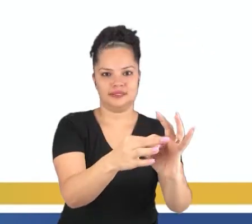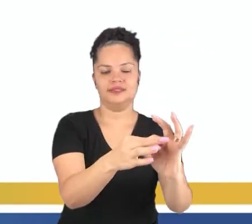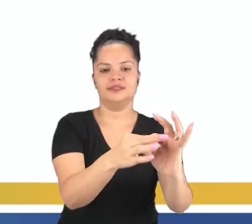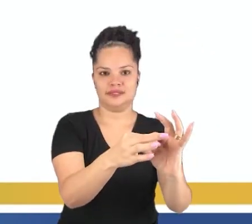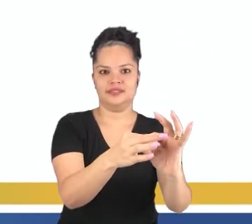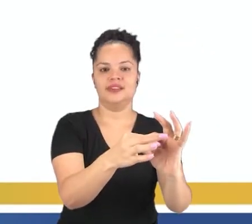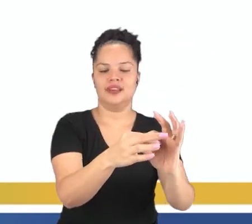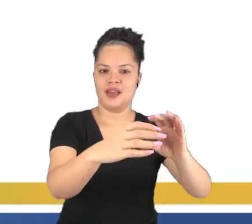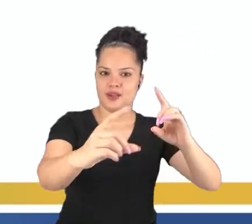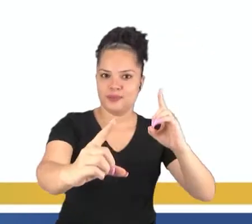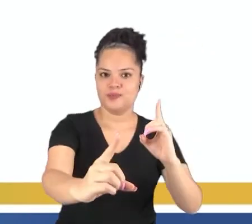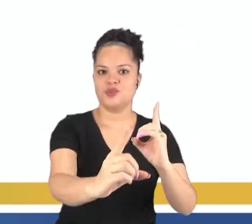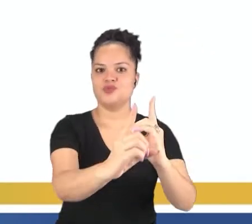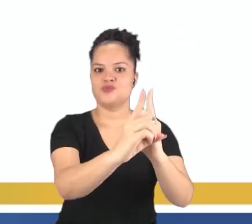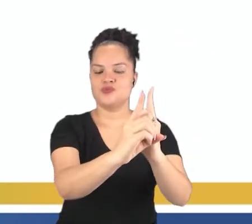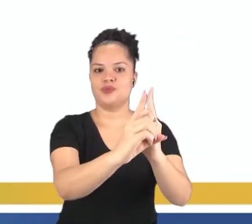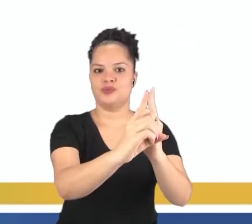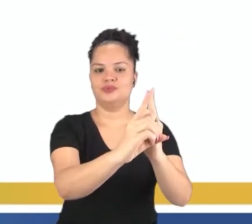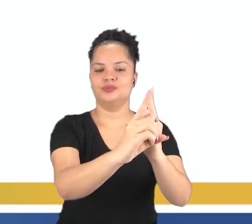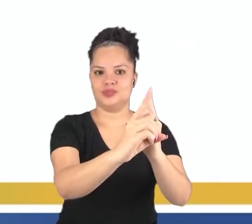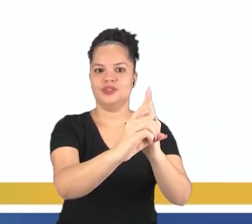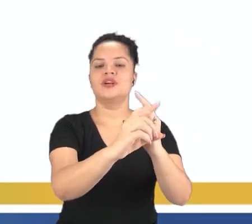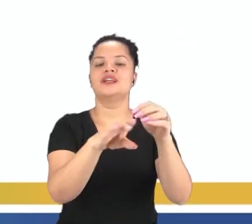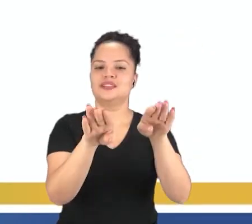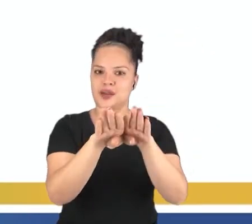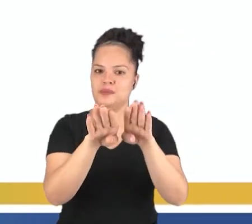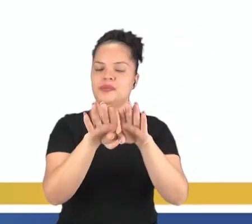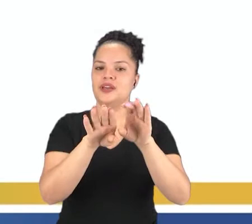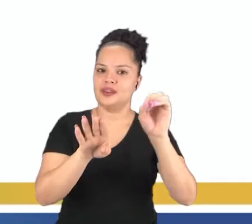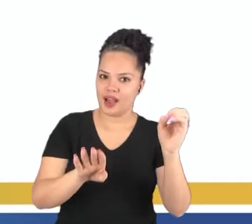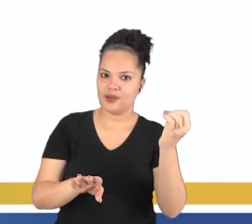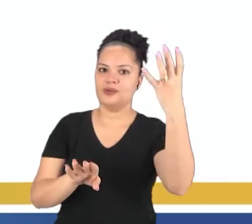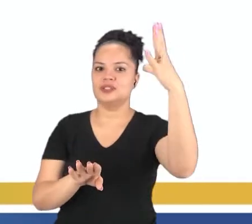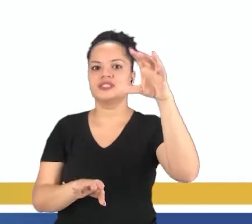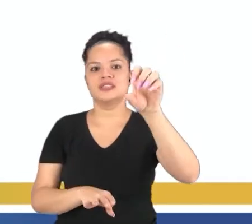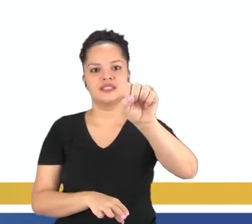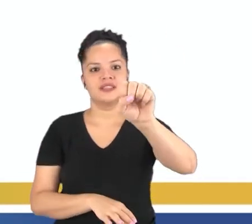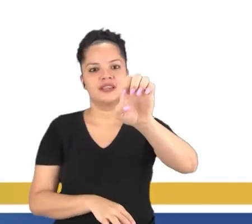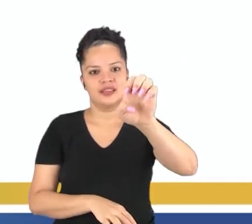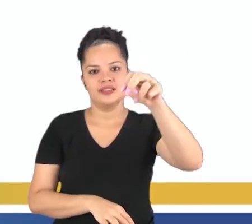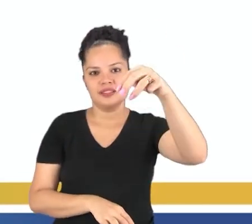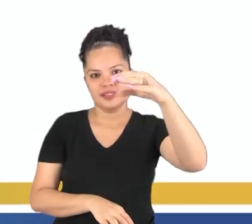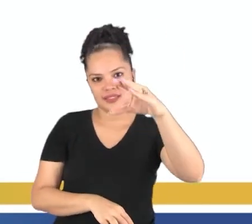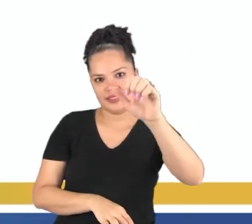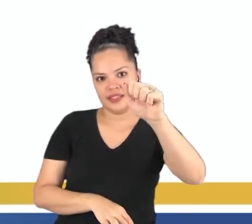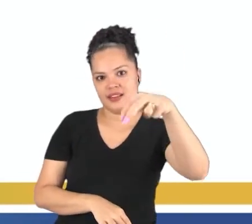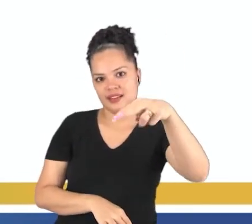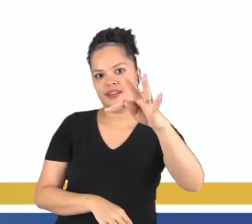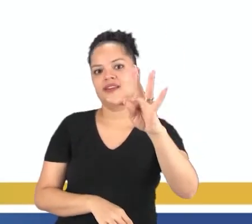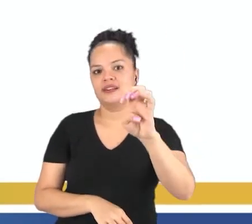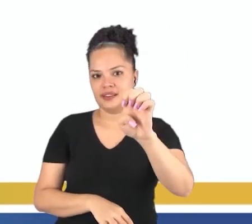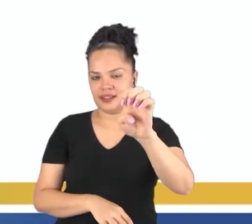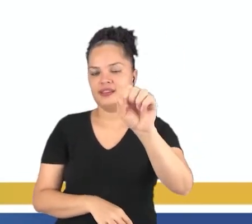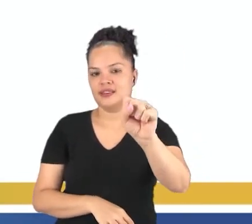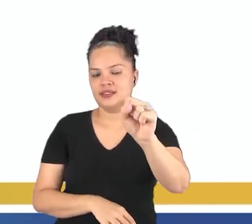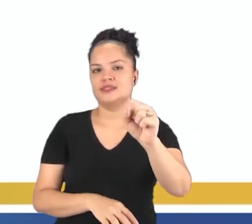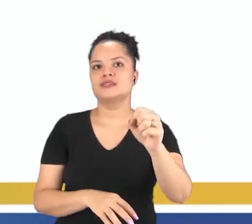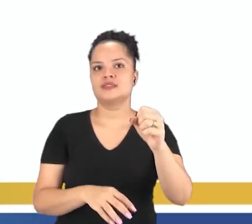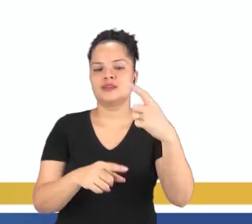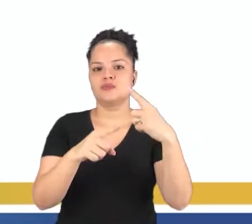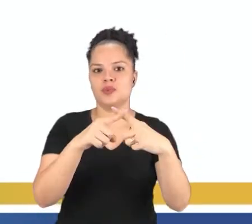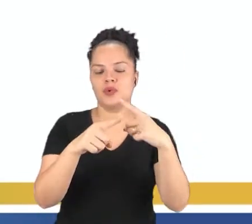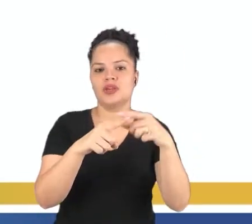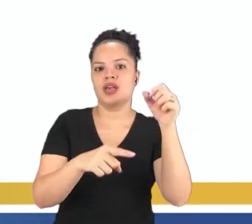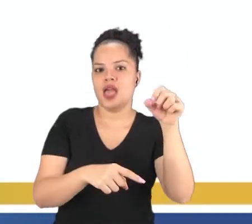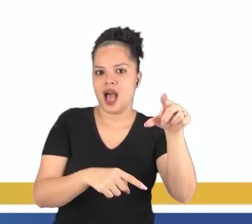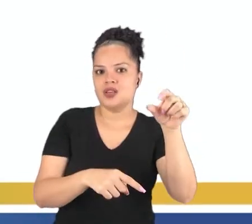também esses aros se encontram aí de maneira secante, ou seja, a posição relativa entre o aro azul